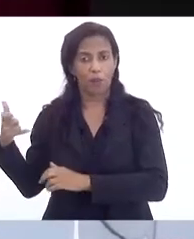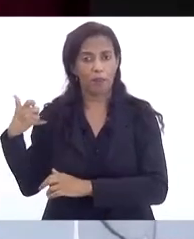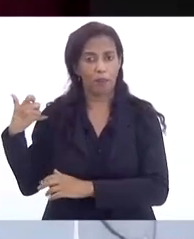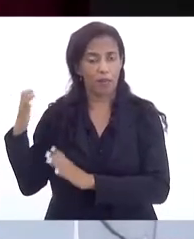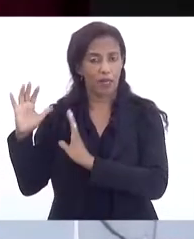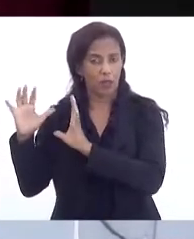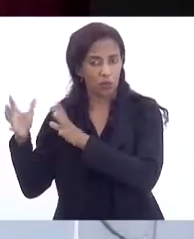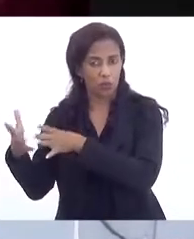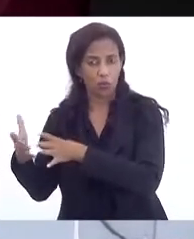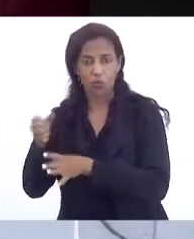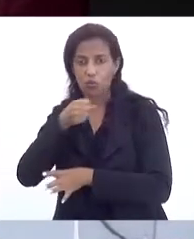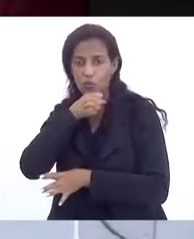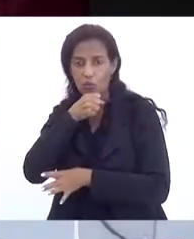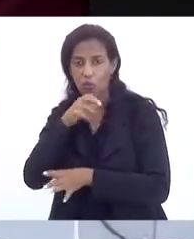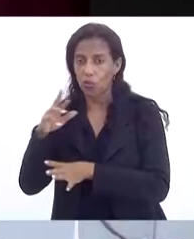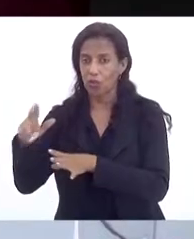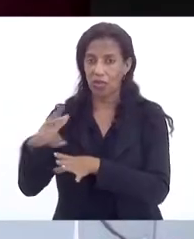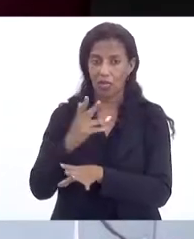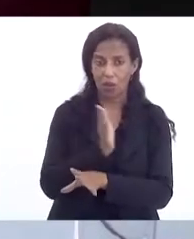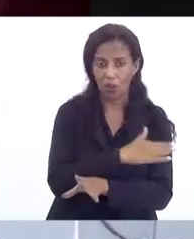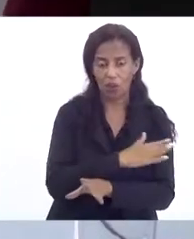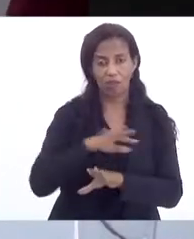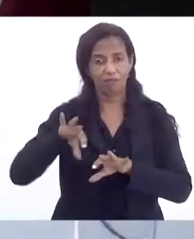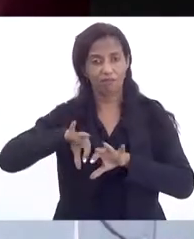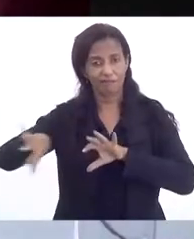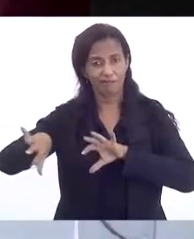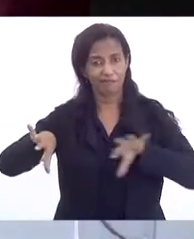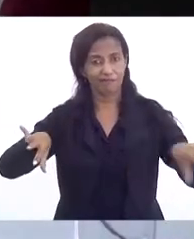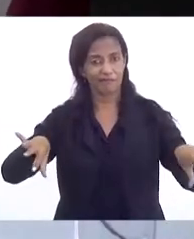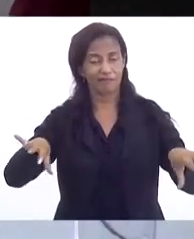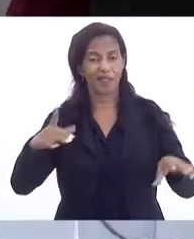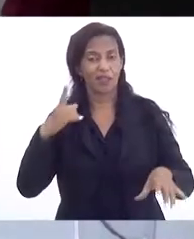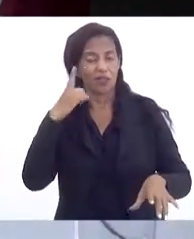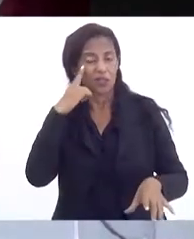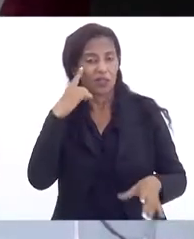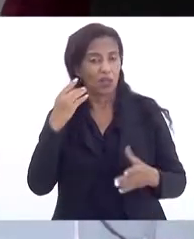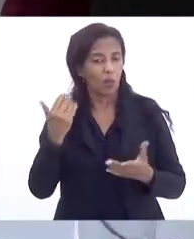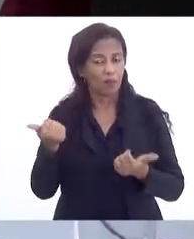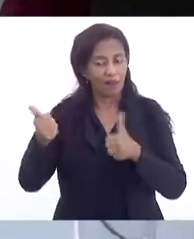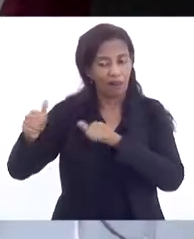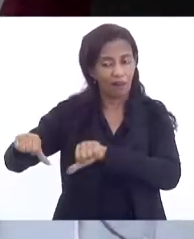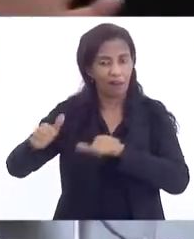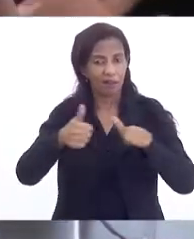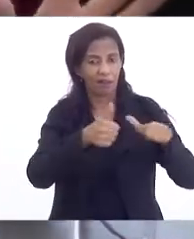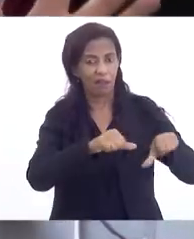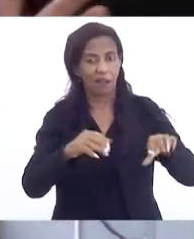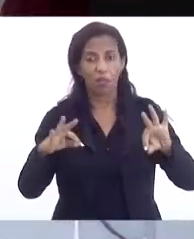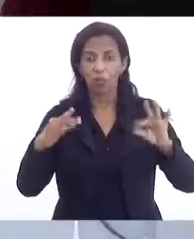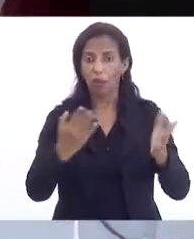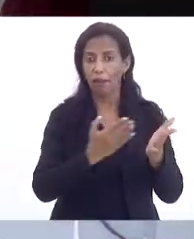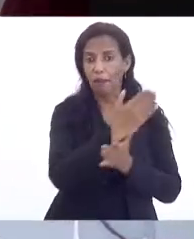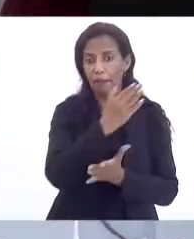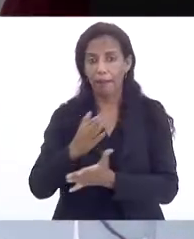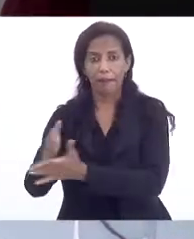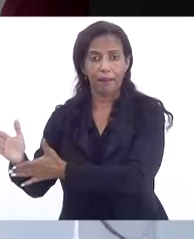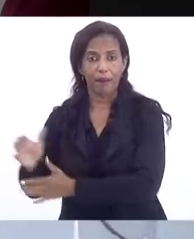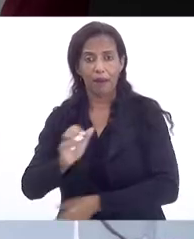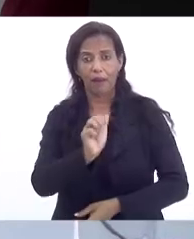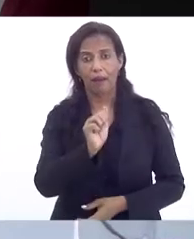idade do que para quem não é na terceira idade. Aí você tem que começar a ter uma análise. E todas estão aprovadas pela